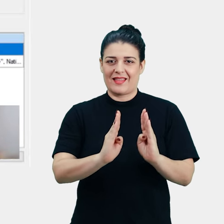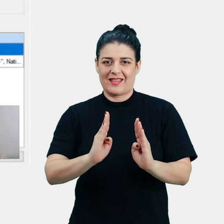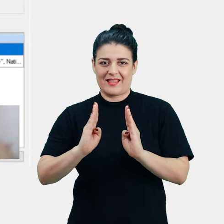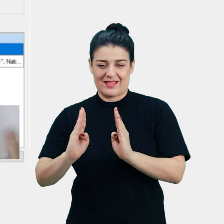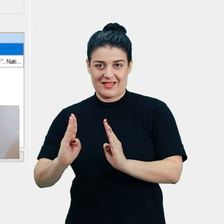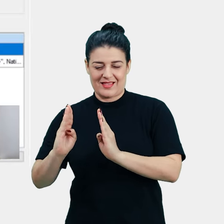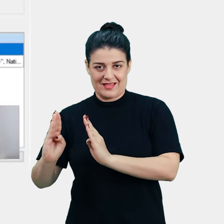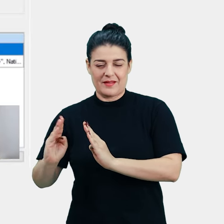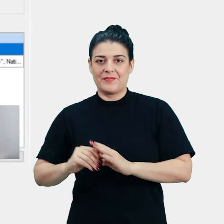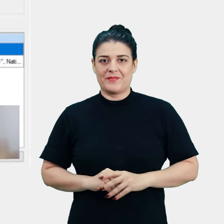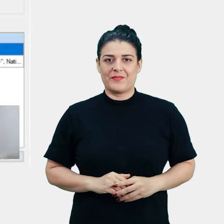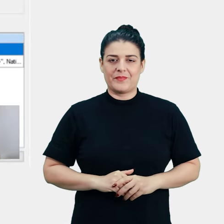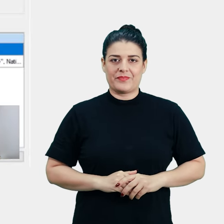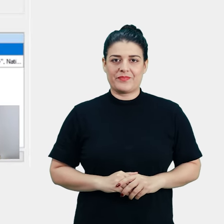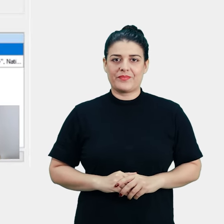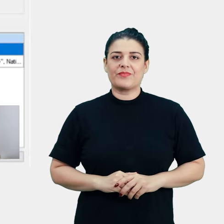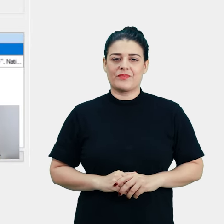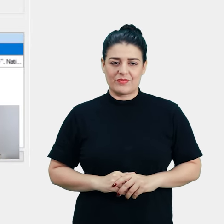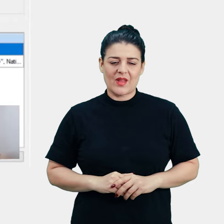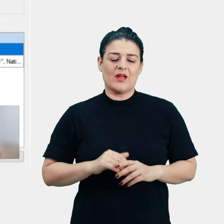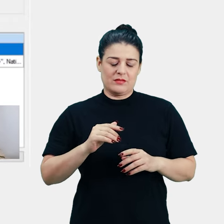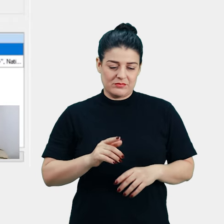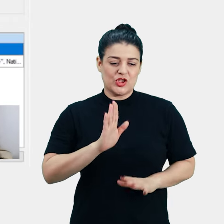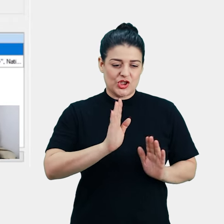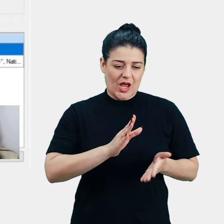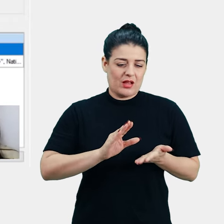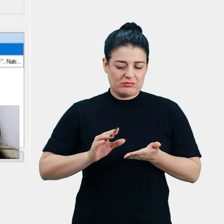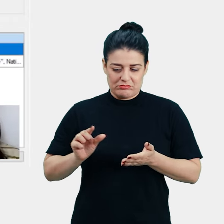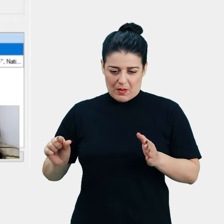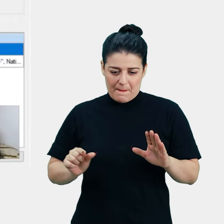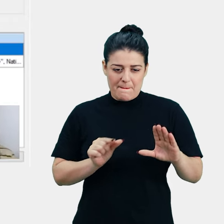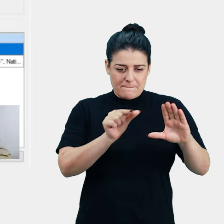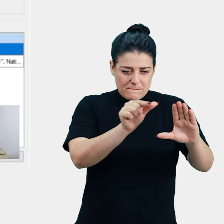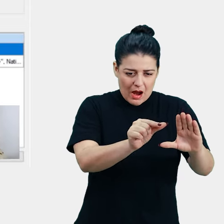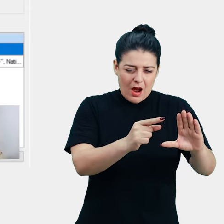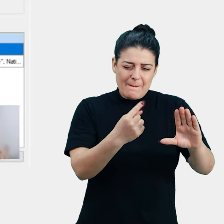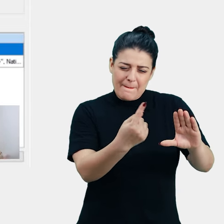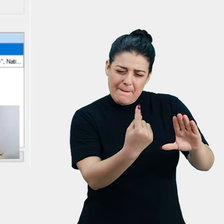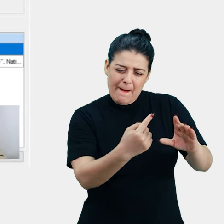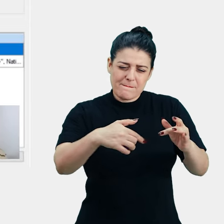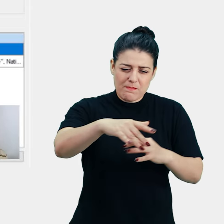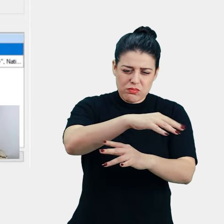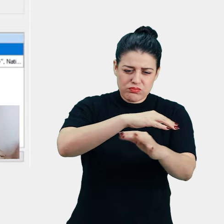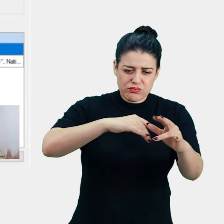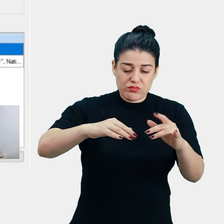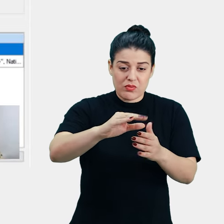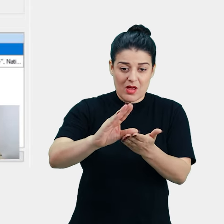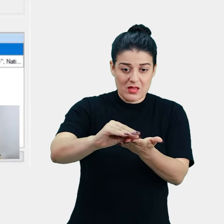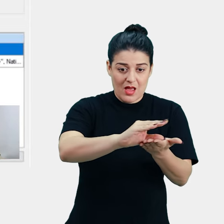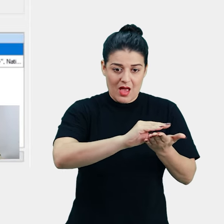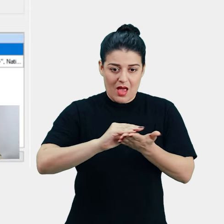Então, adquiri lá, analisei meu dado, meu material no espectrômetro de massas, adquiri o meu dado,